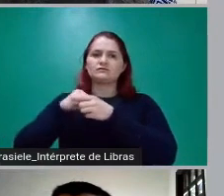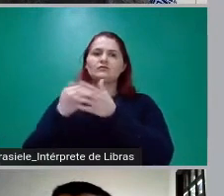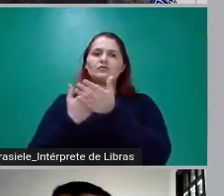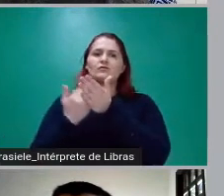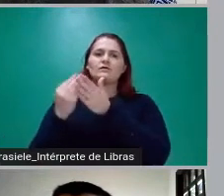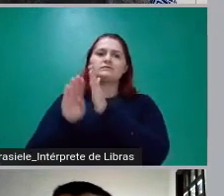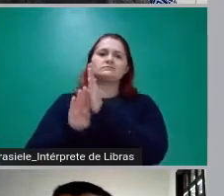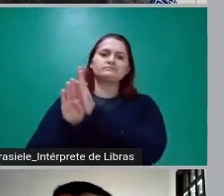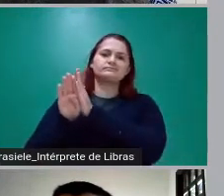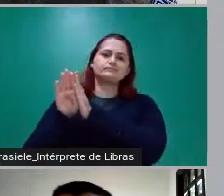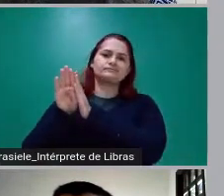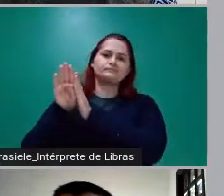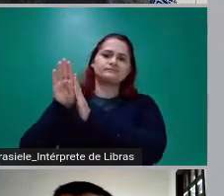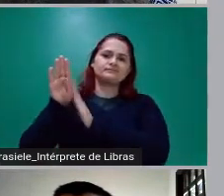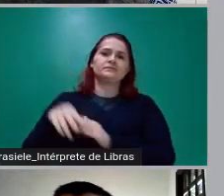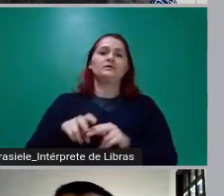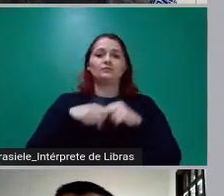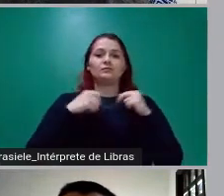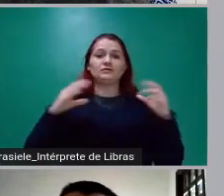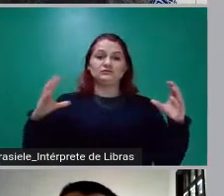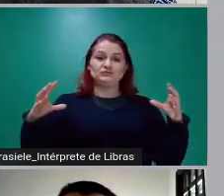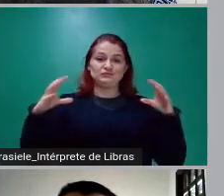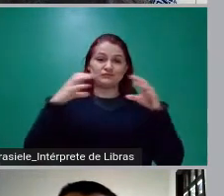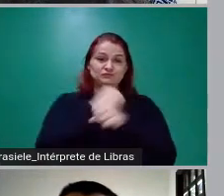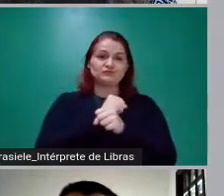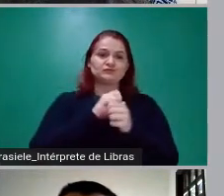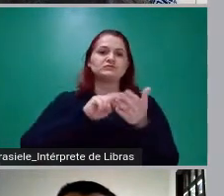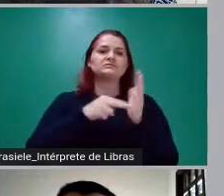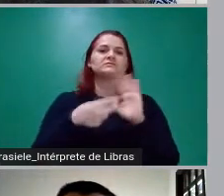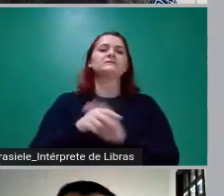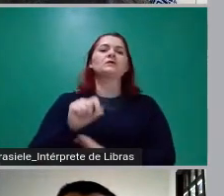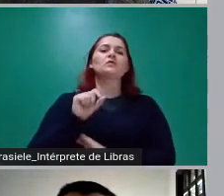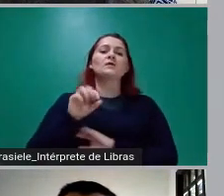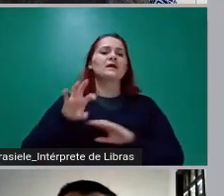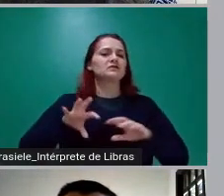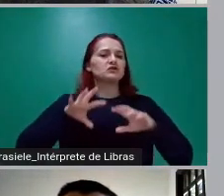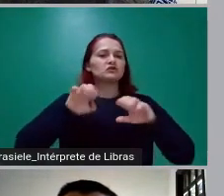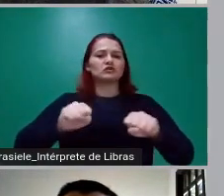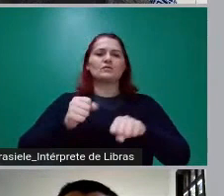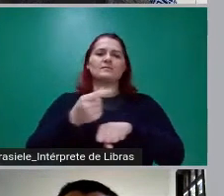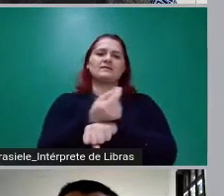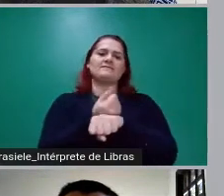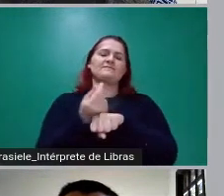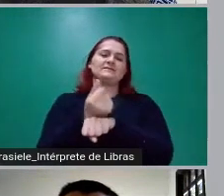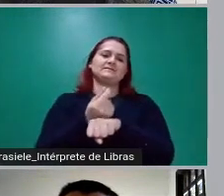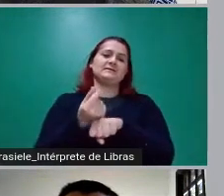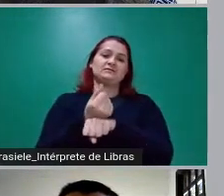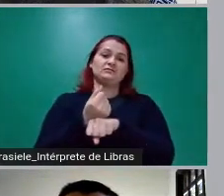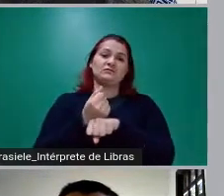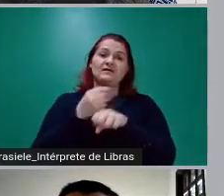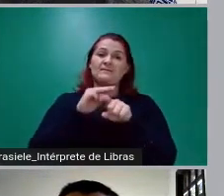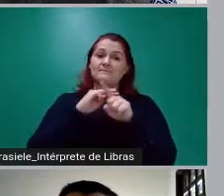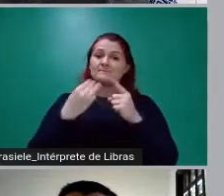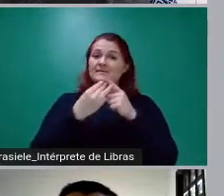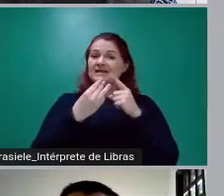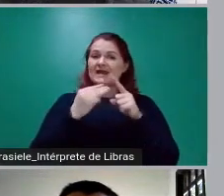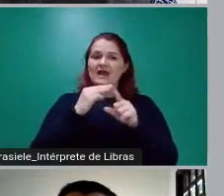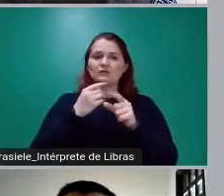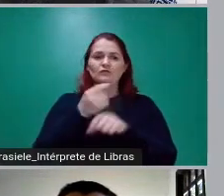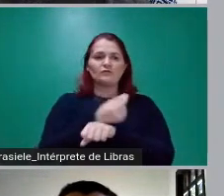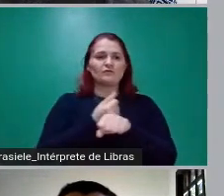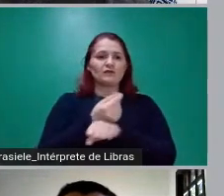direito inferior de dominância financeira, em que você tem um processo que o mercado financeiro domina todo